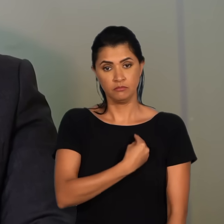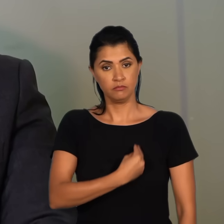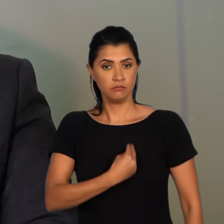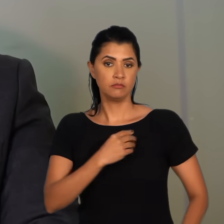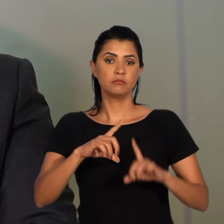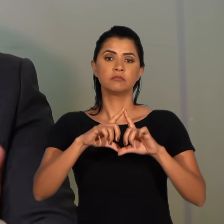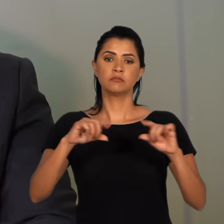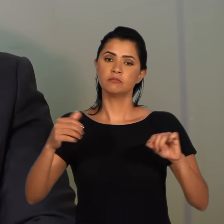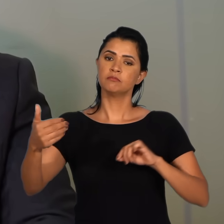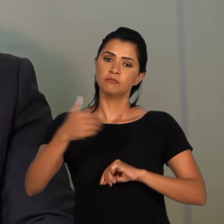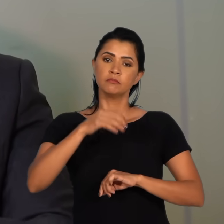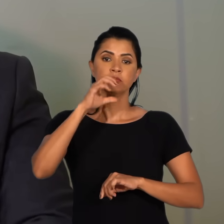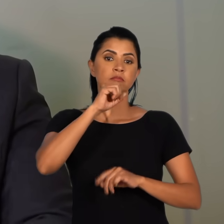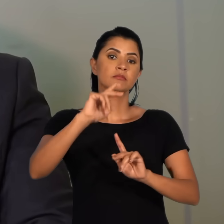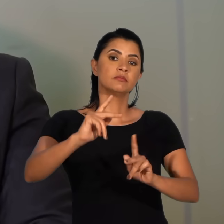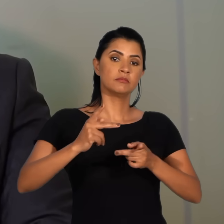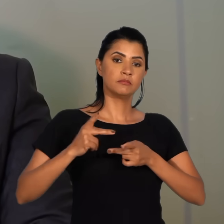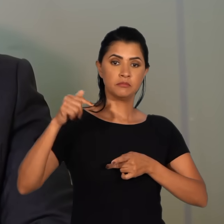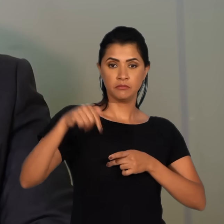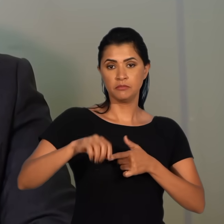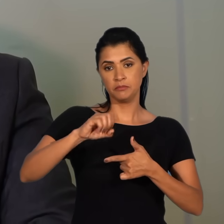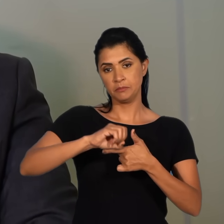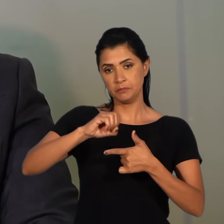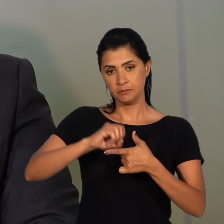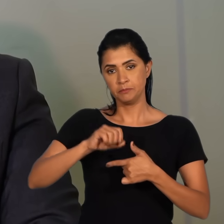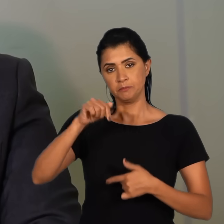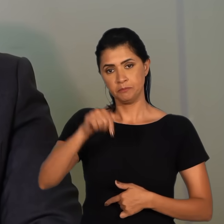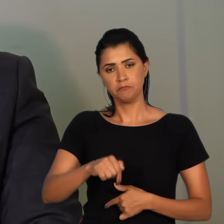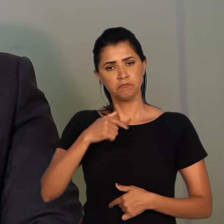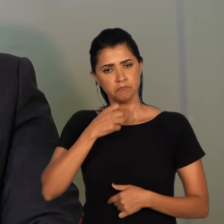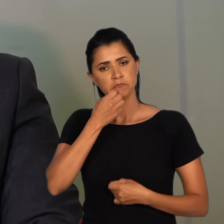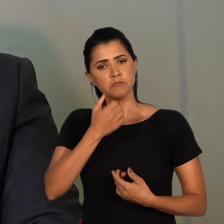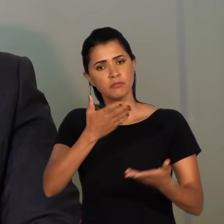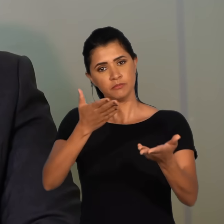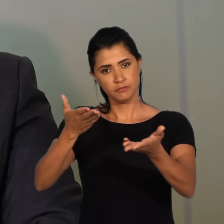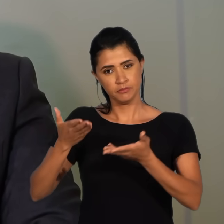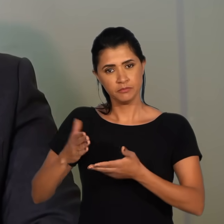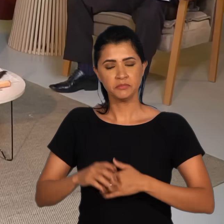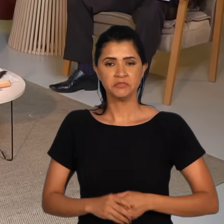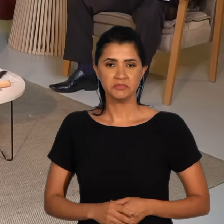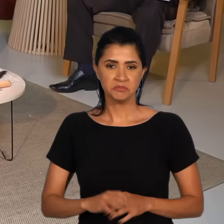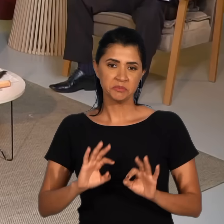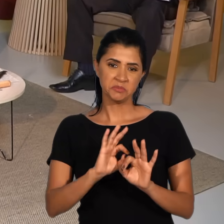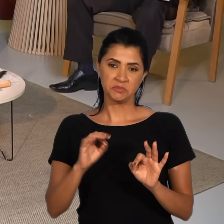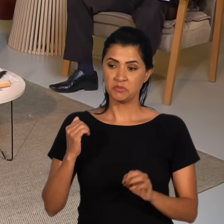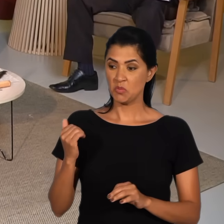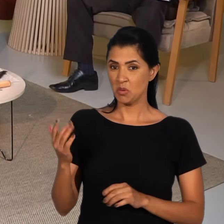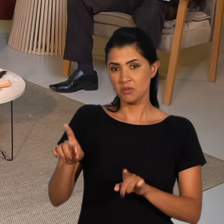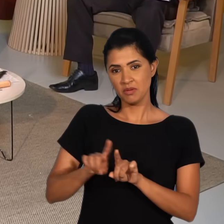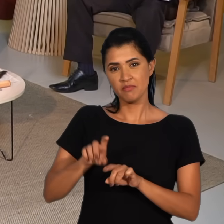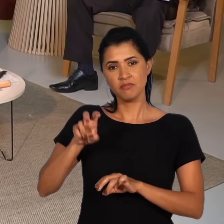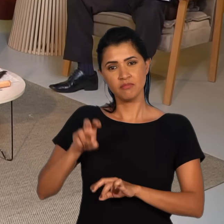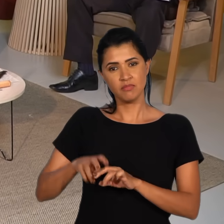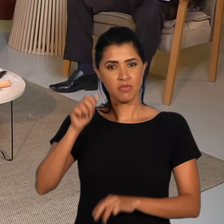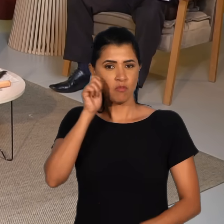Brasília né ven no no sábado visitar aqui o espaço novo tempo na igreja no Lago suu serão muito bem-vindos muito bom e ao lado do